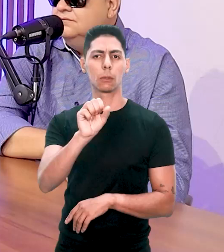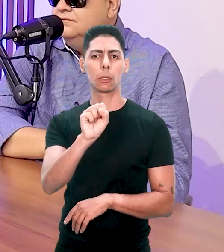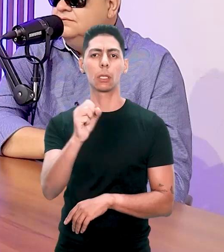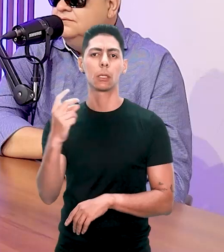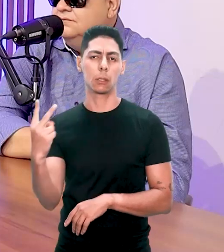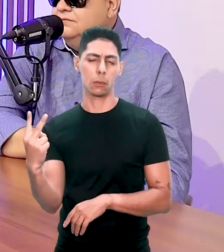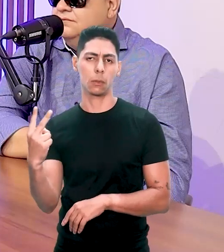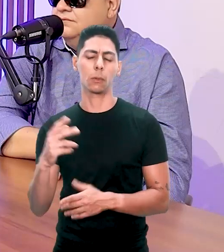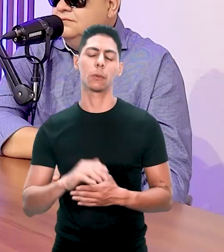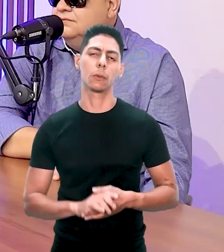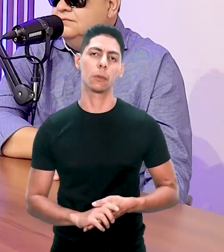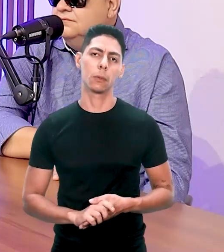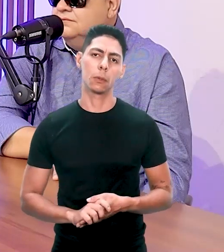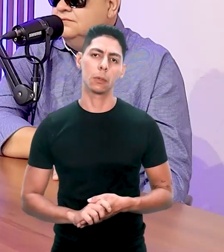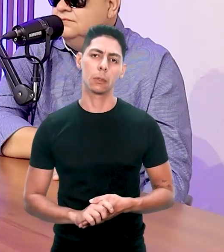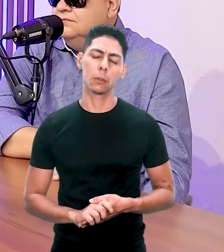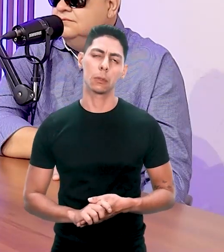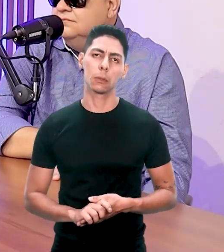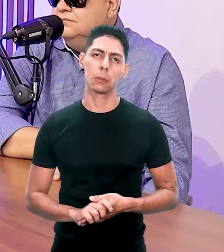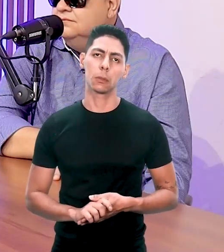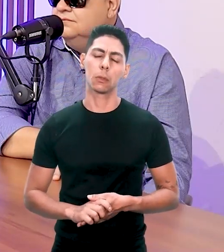82, a